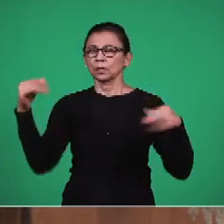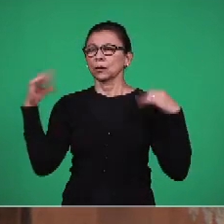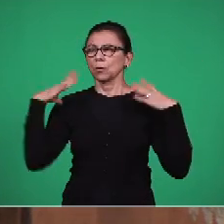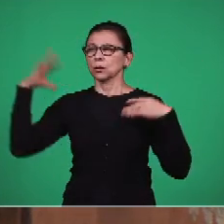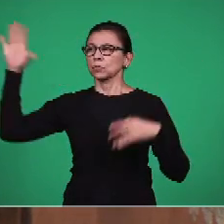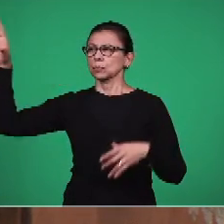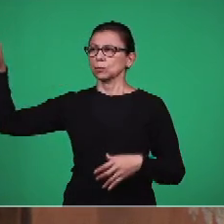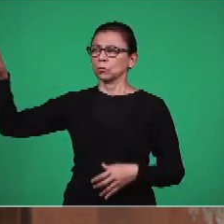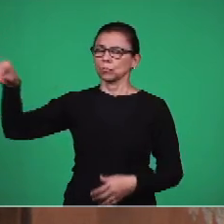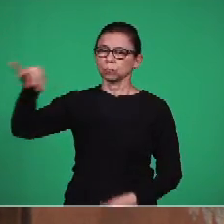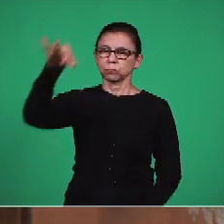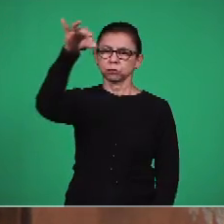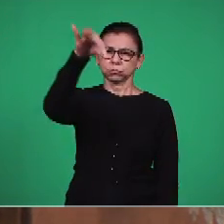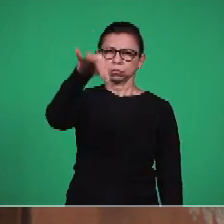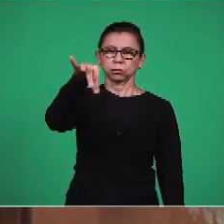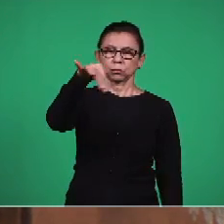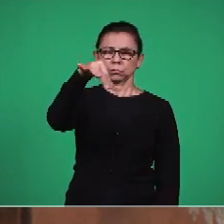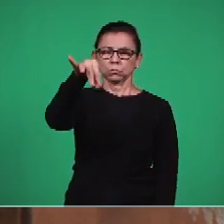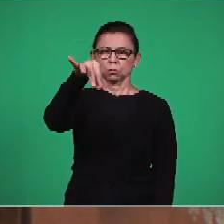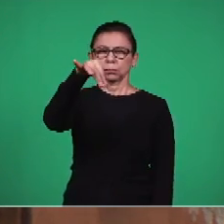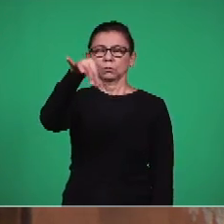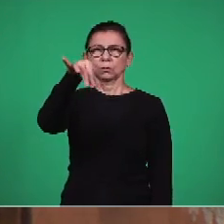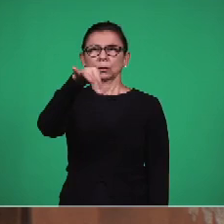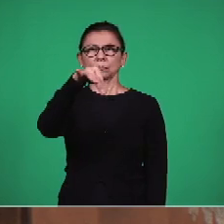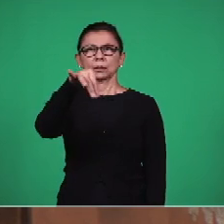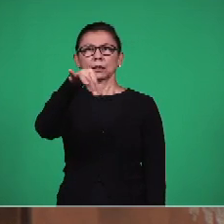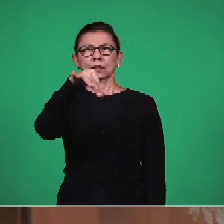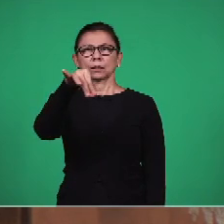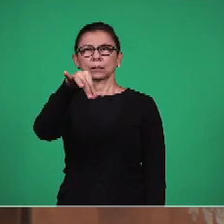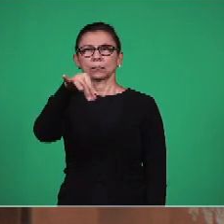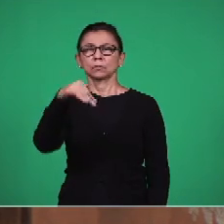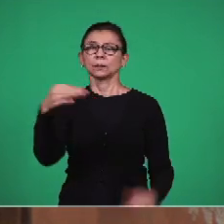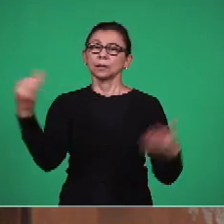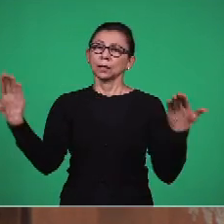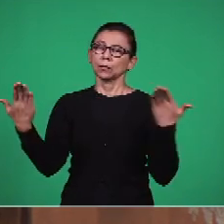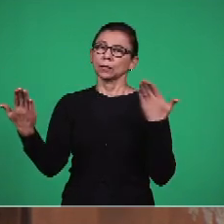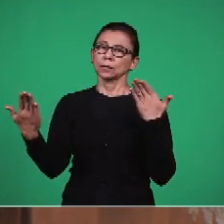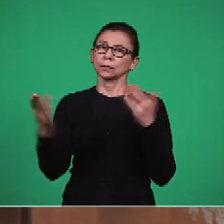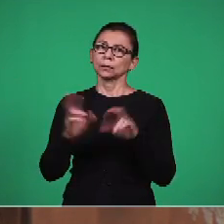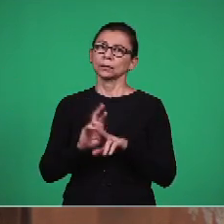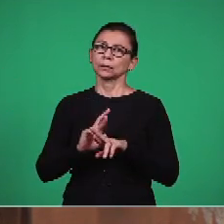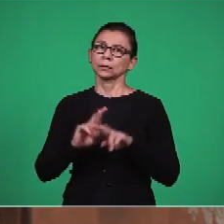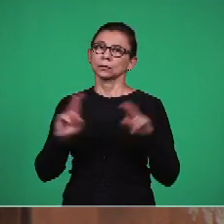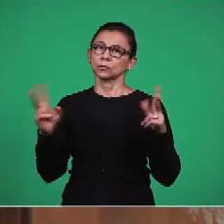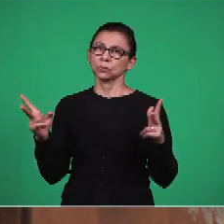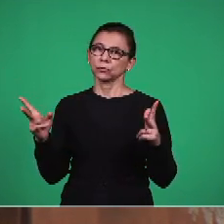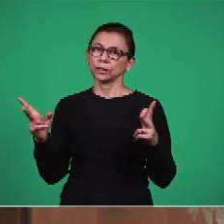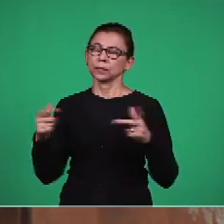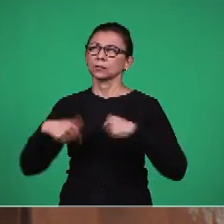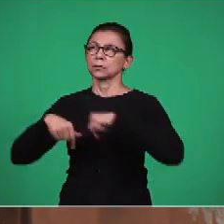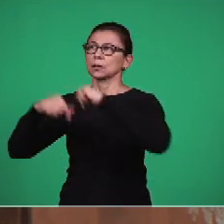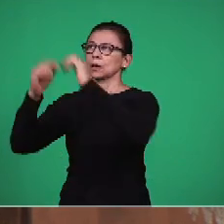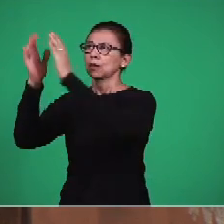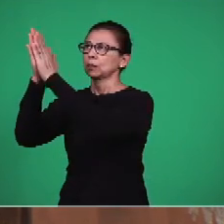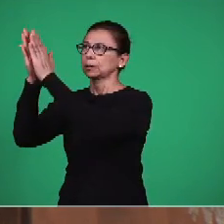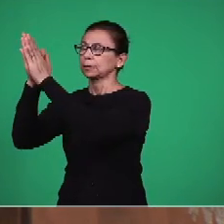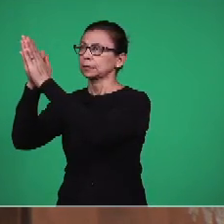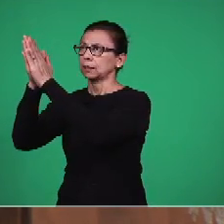daí, agora é só, leva para o altar a oração, ele recebe, entrega ao